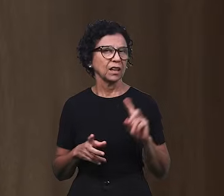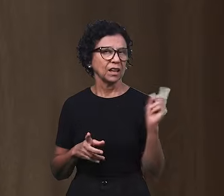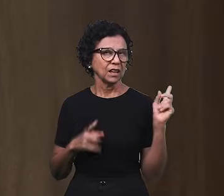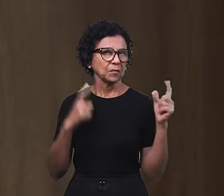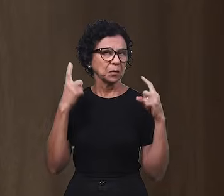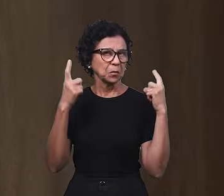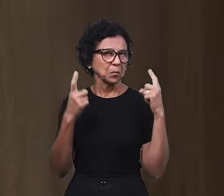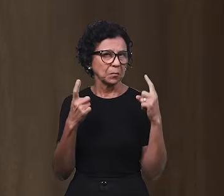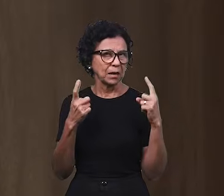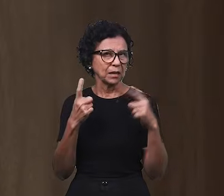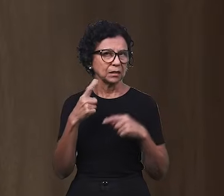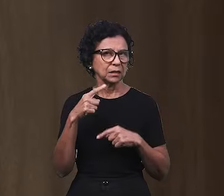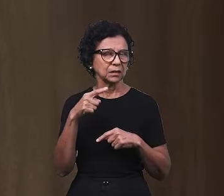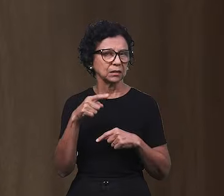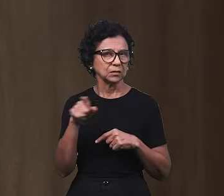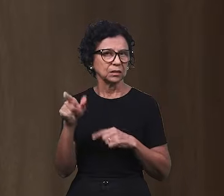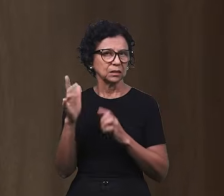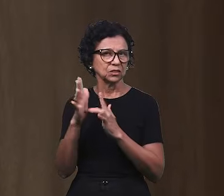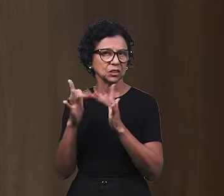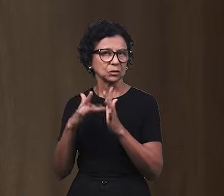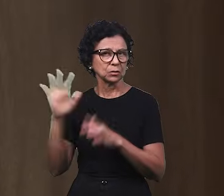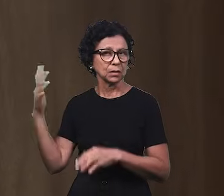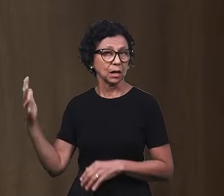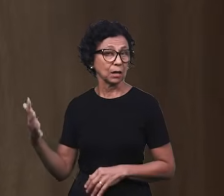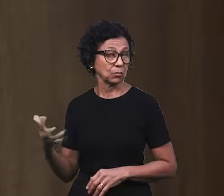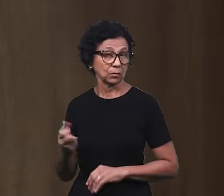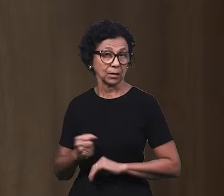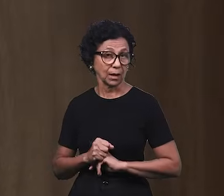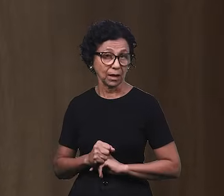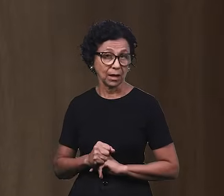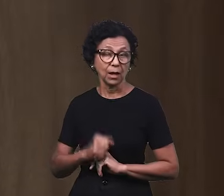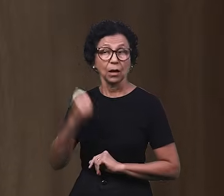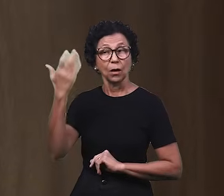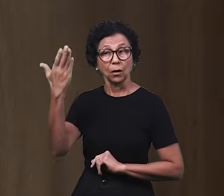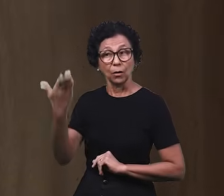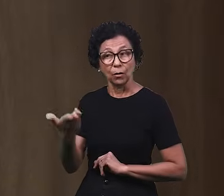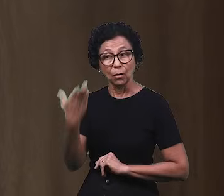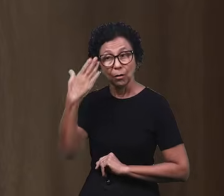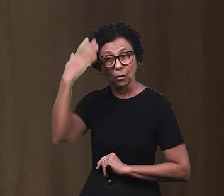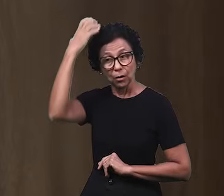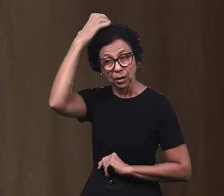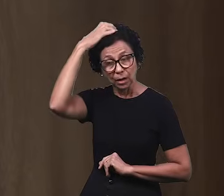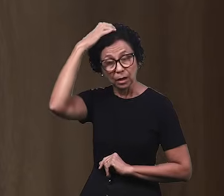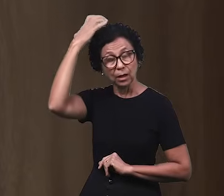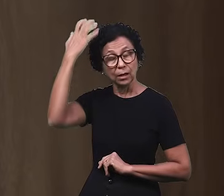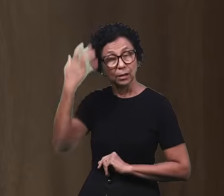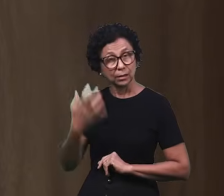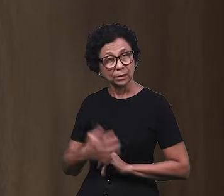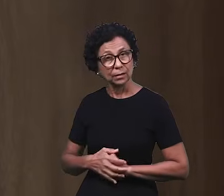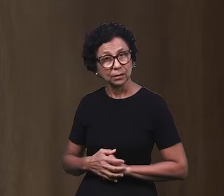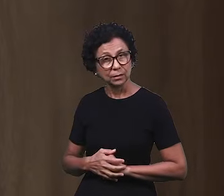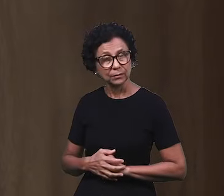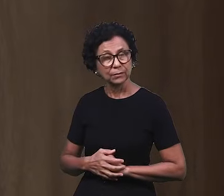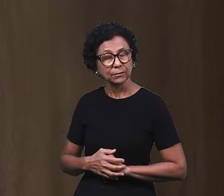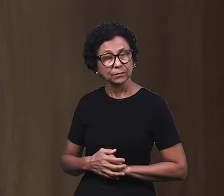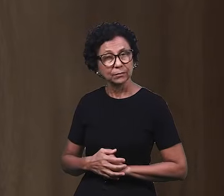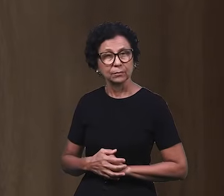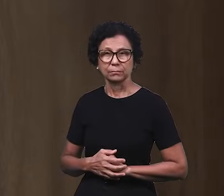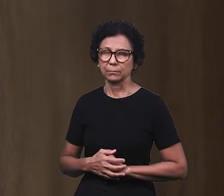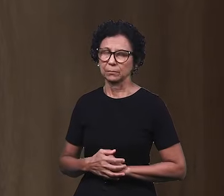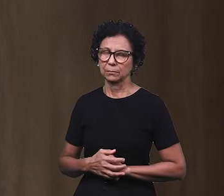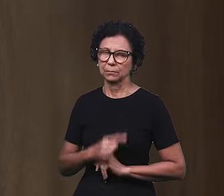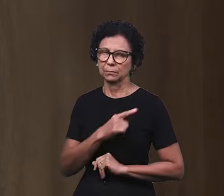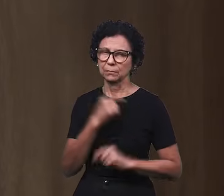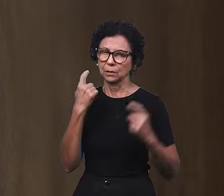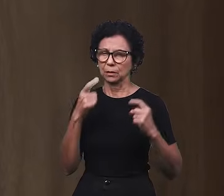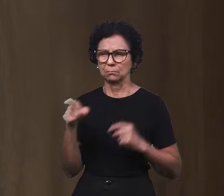era em adorar o Senhor e receber ele como o rei, o Senhor. A preocupação dele